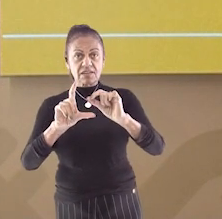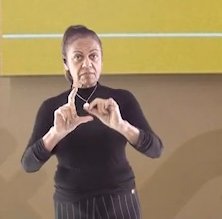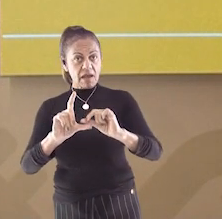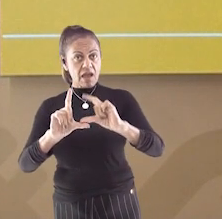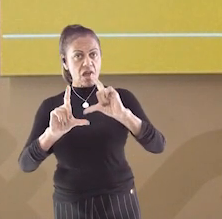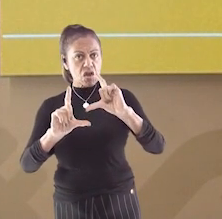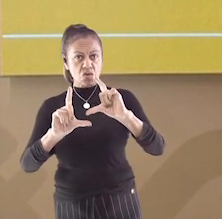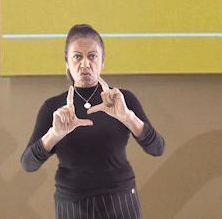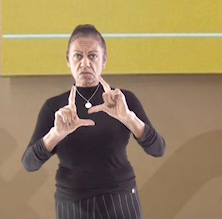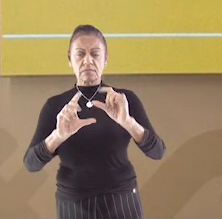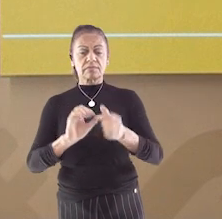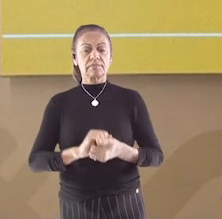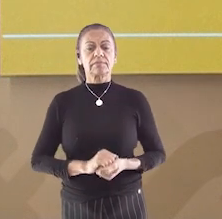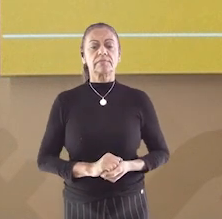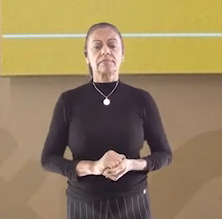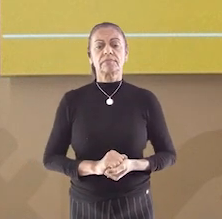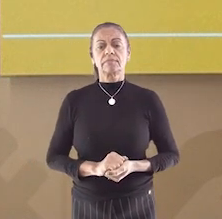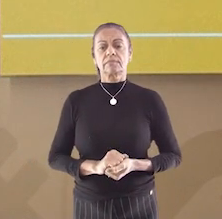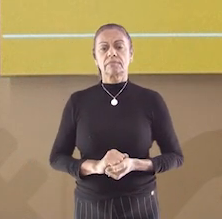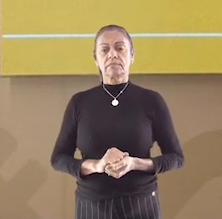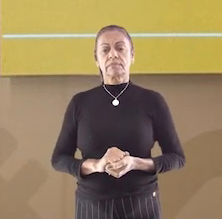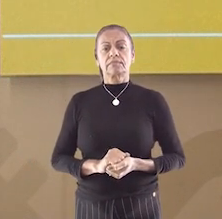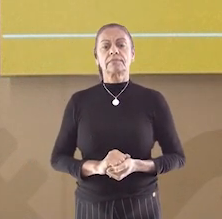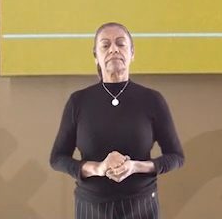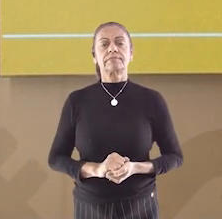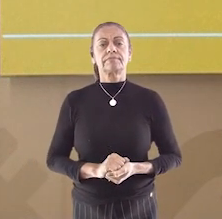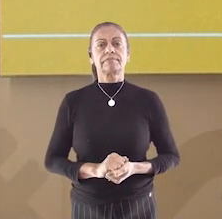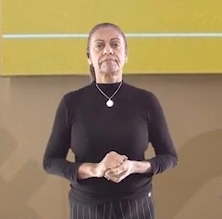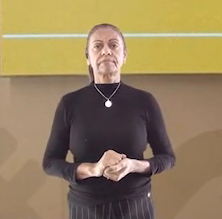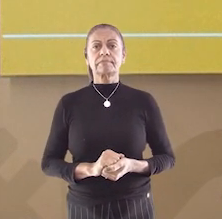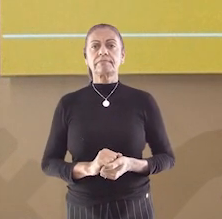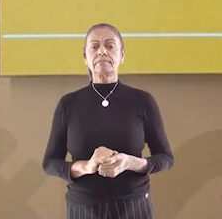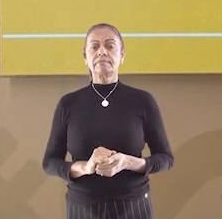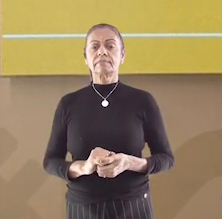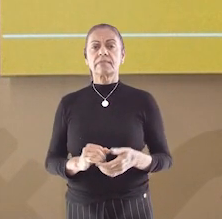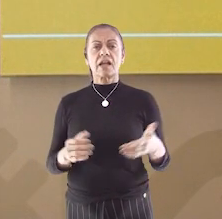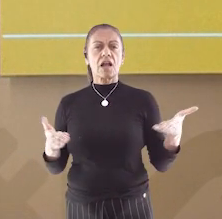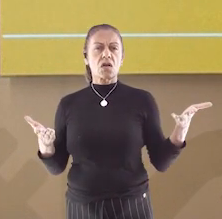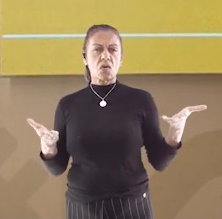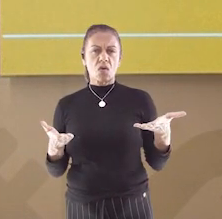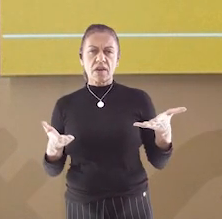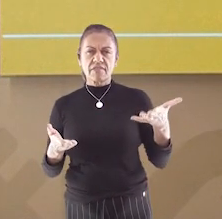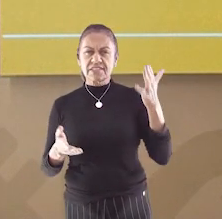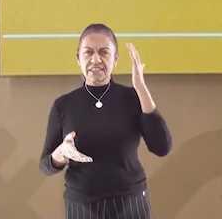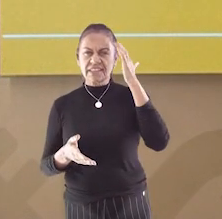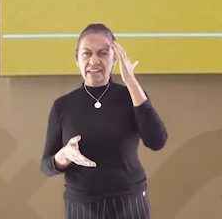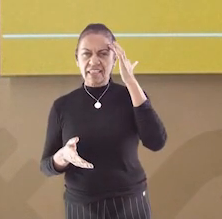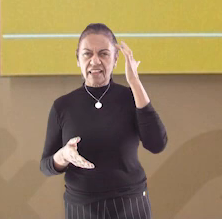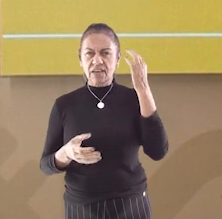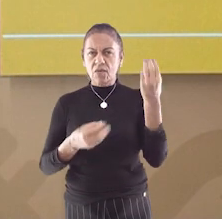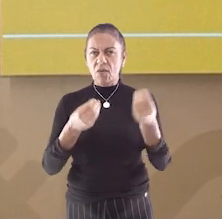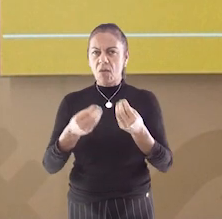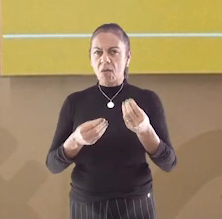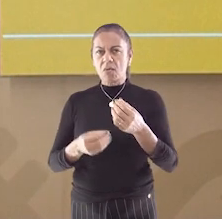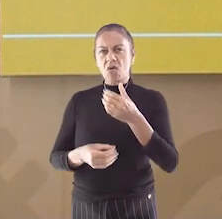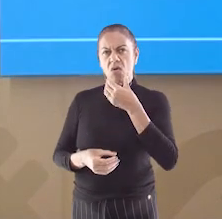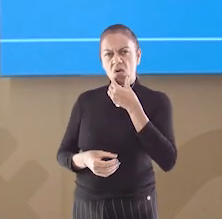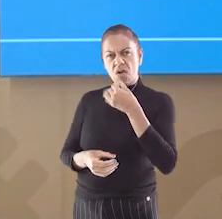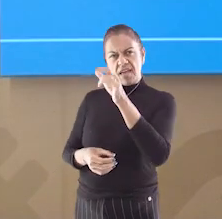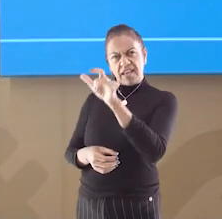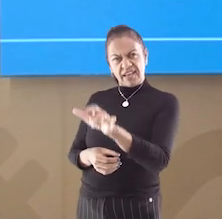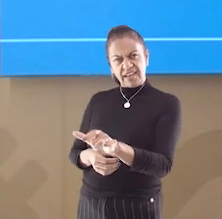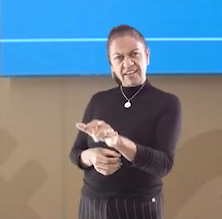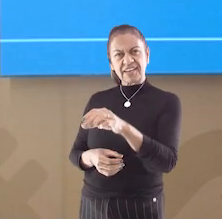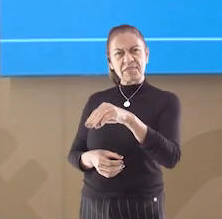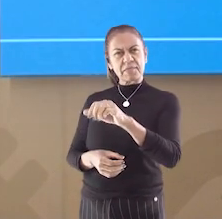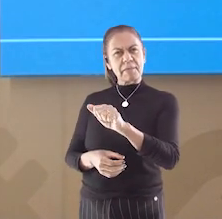com a letra maiúscula, independentemente de se estão no início, no final ou no meio da frase, ok? Agora, vocês entenderam melhor os